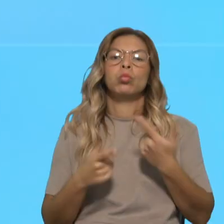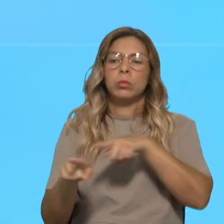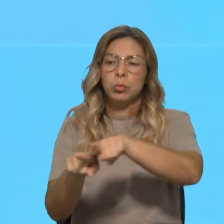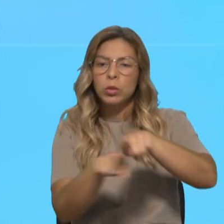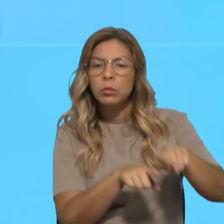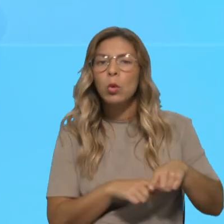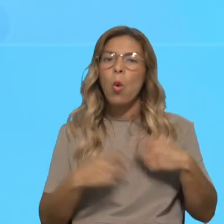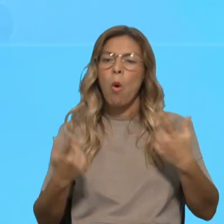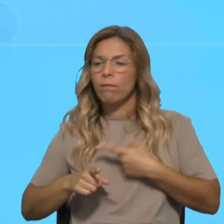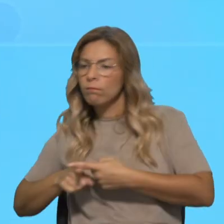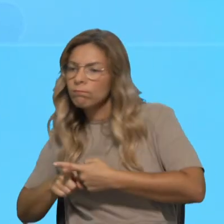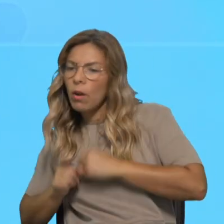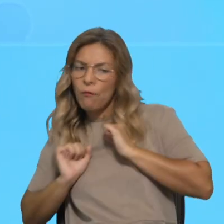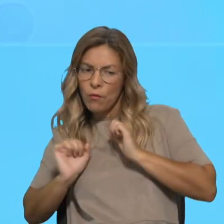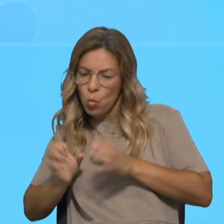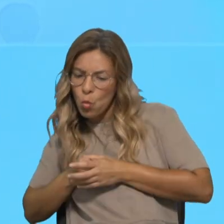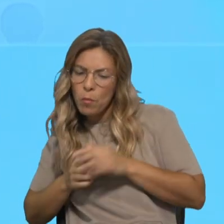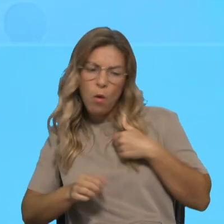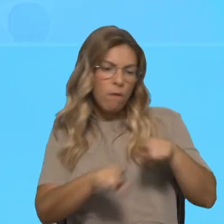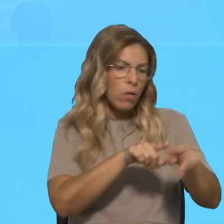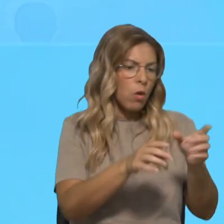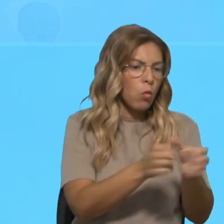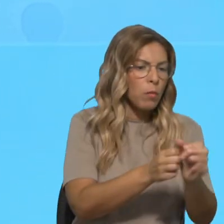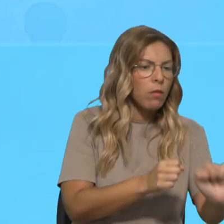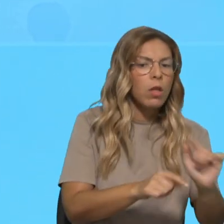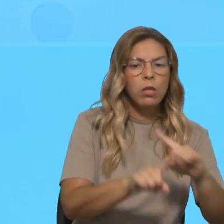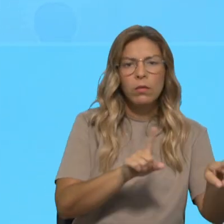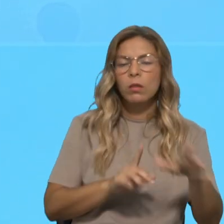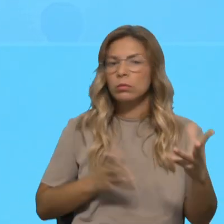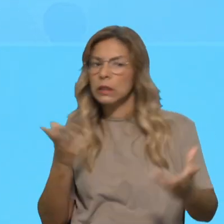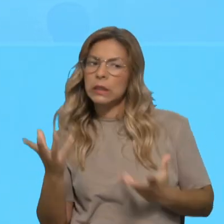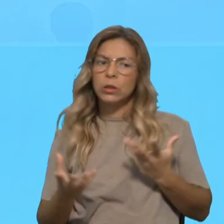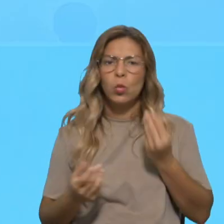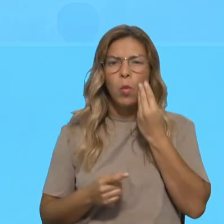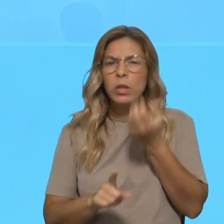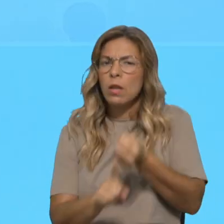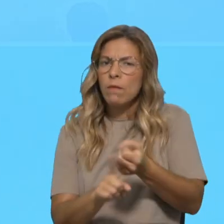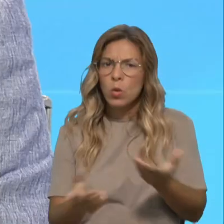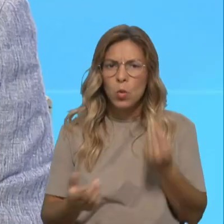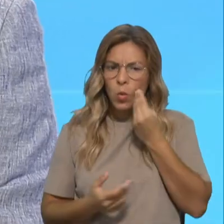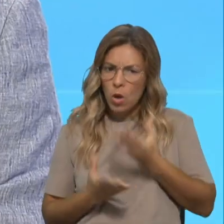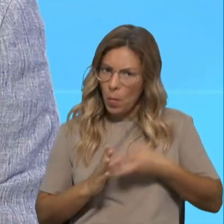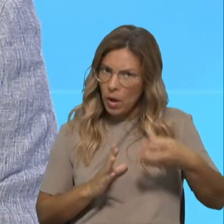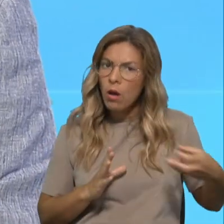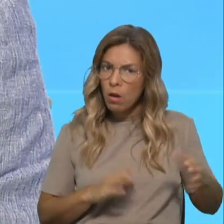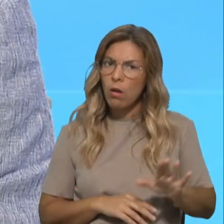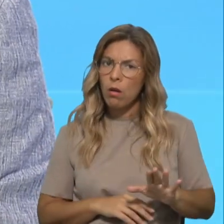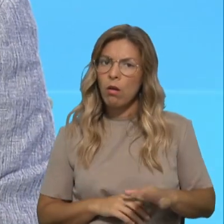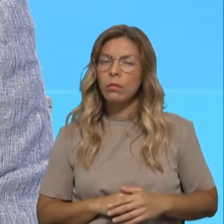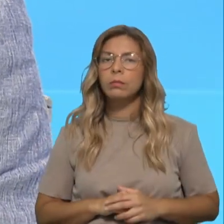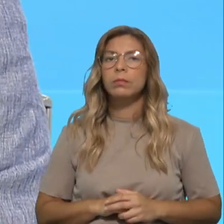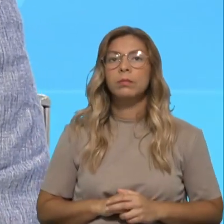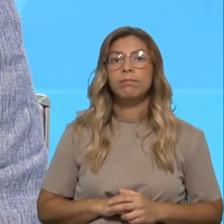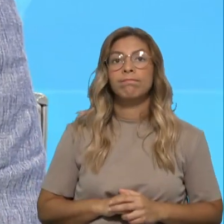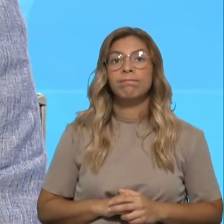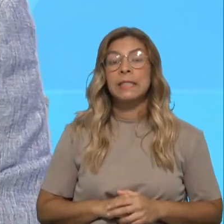com interesses, com estratégias? É um desafio complicado? Sim, é um